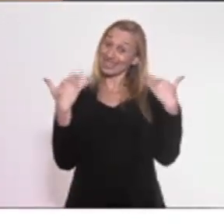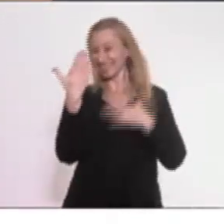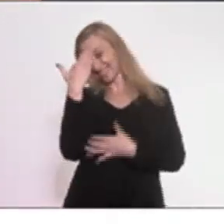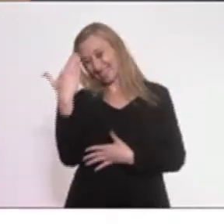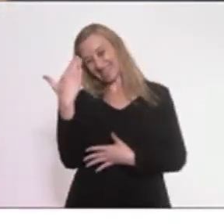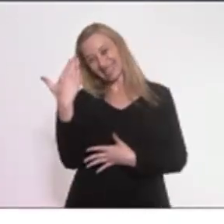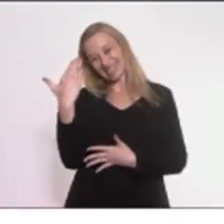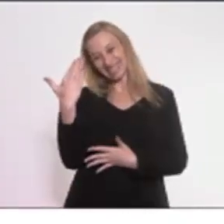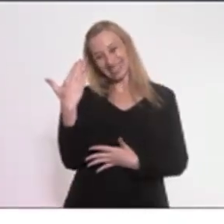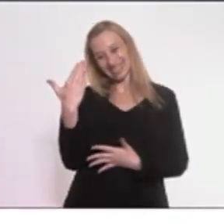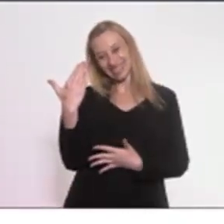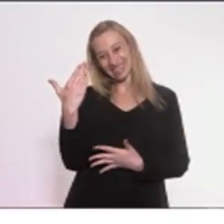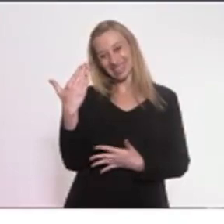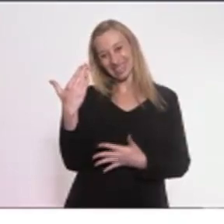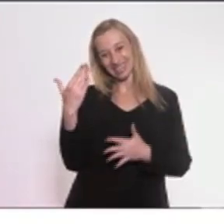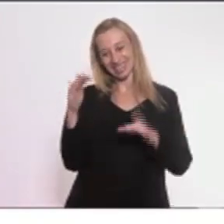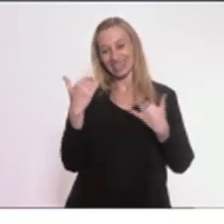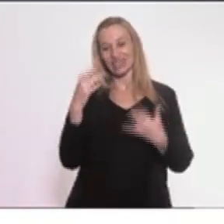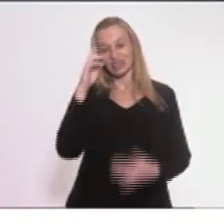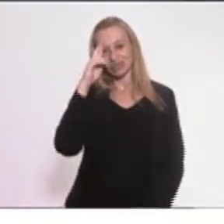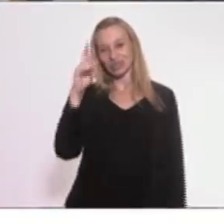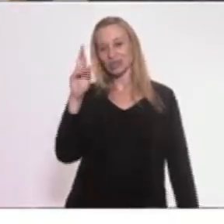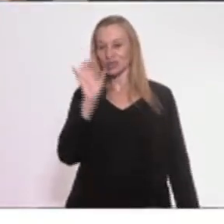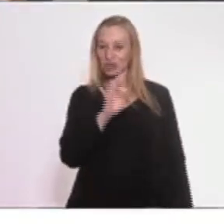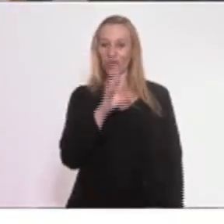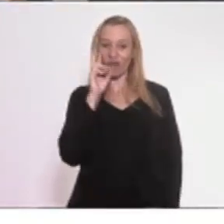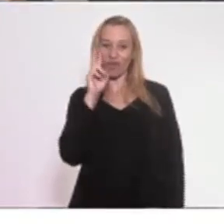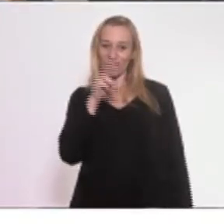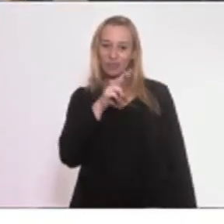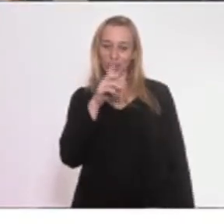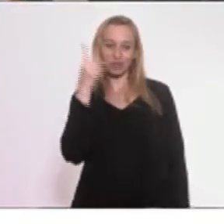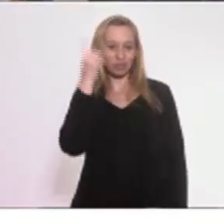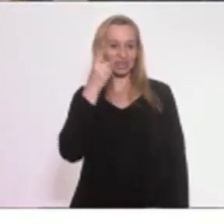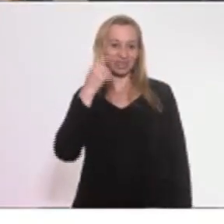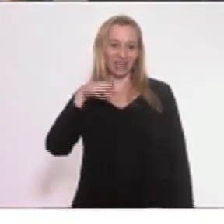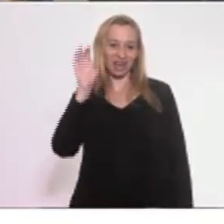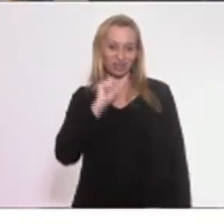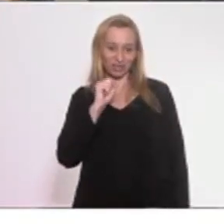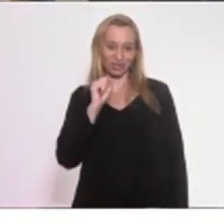Obrigada, porque o senhor só olha o deputado Carlos Augusto. Não, de jeito maneiro. Por